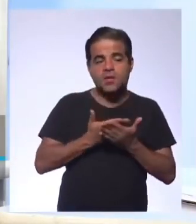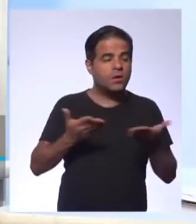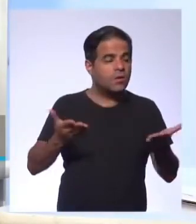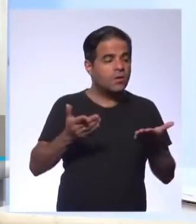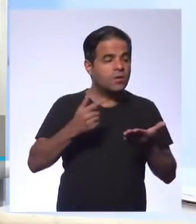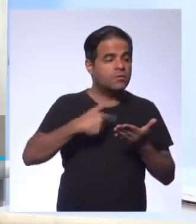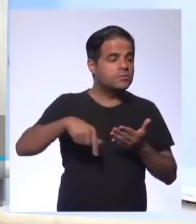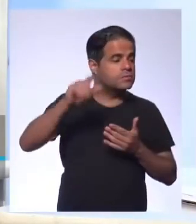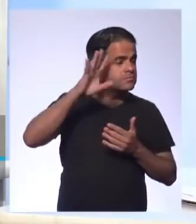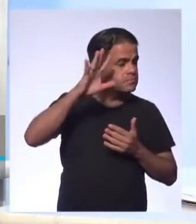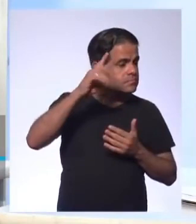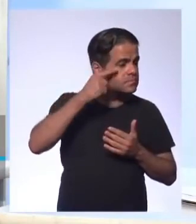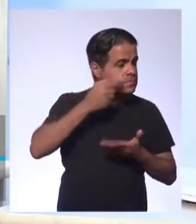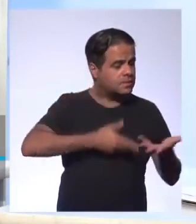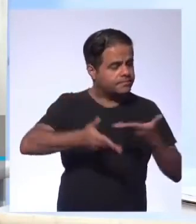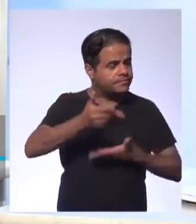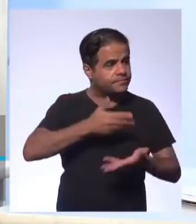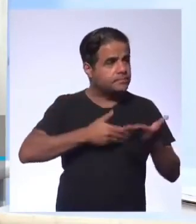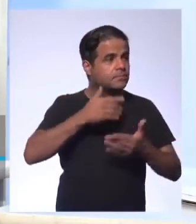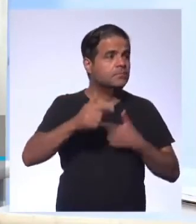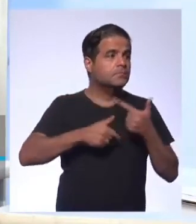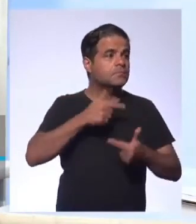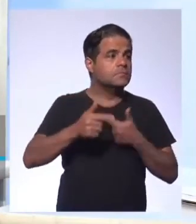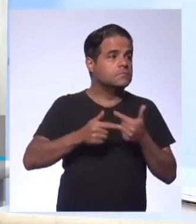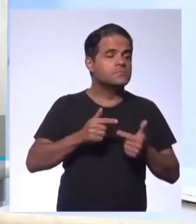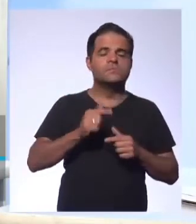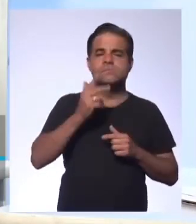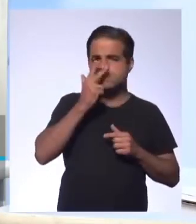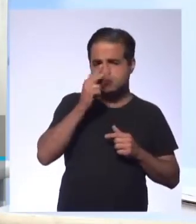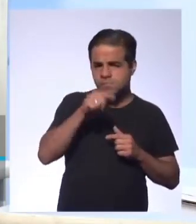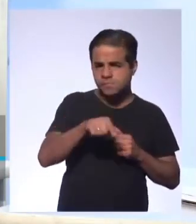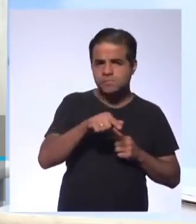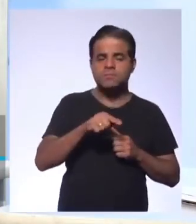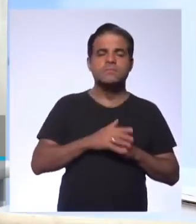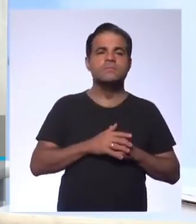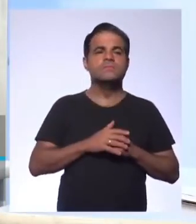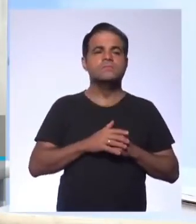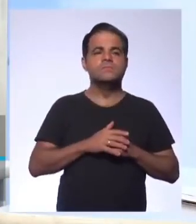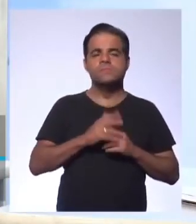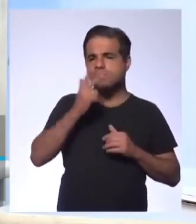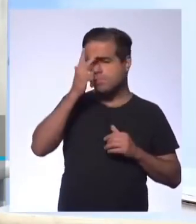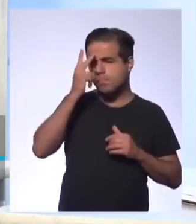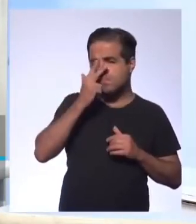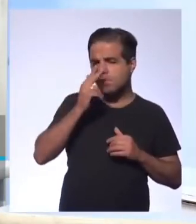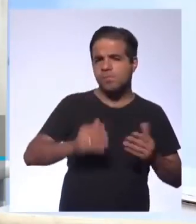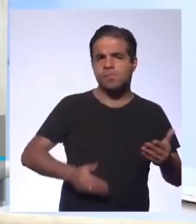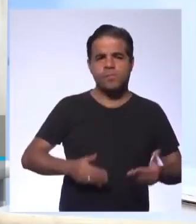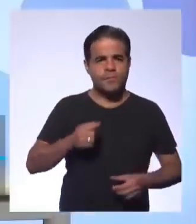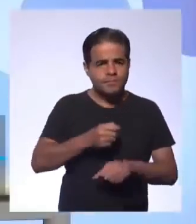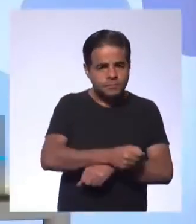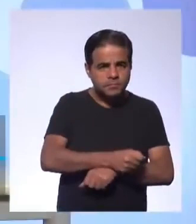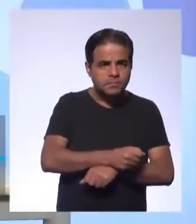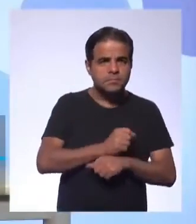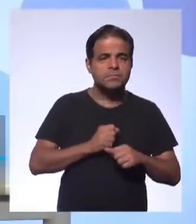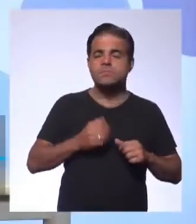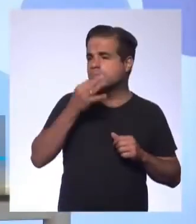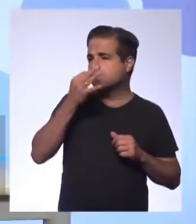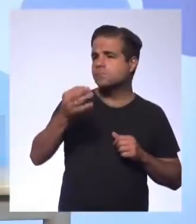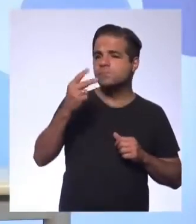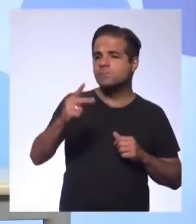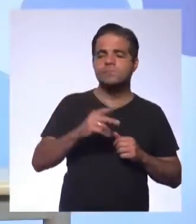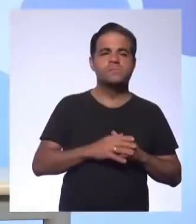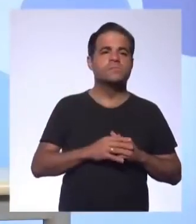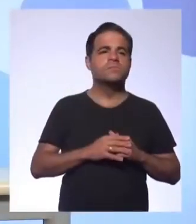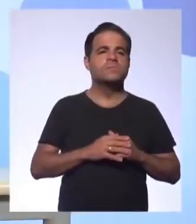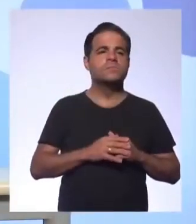vamos pensar aí essa relação de trabalho dos servos. Você acha que o servo, ele é um escravo? O que você acha? Pode falar a sua opinião. Eu acho